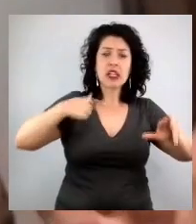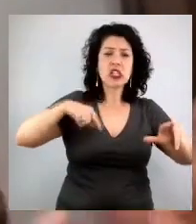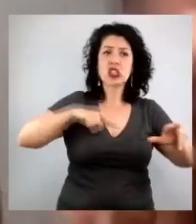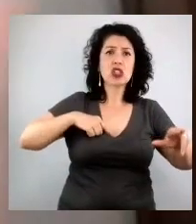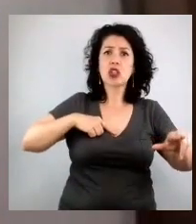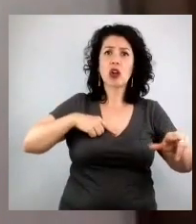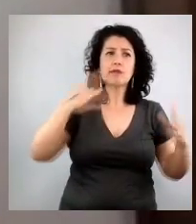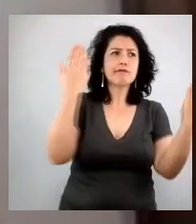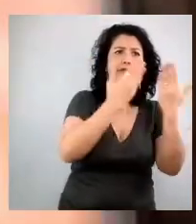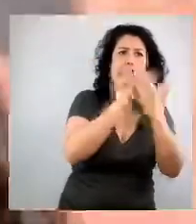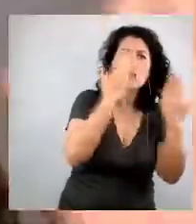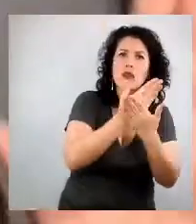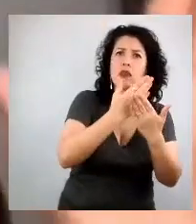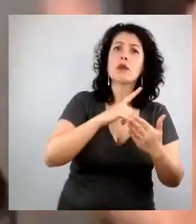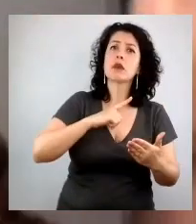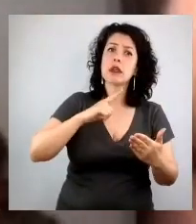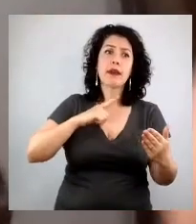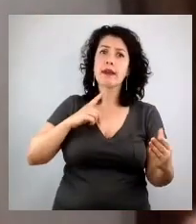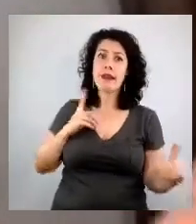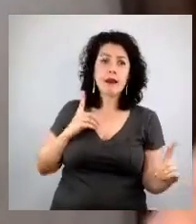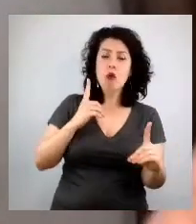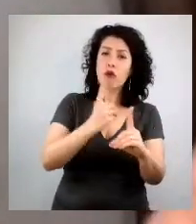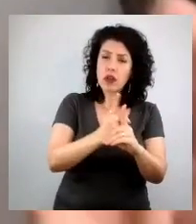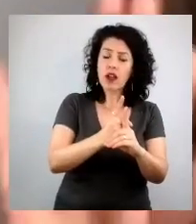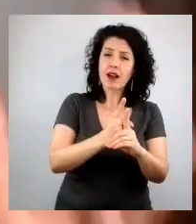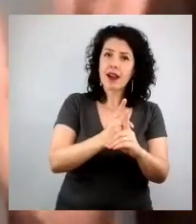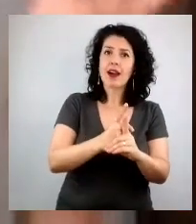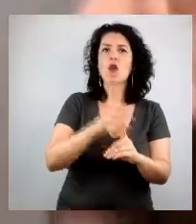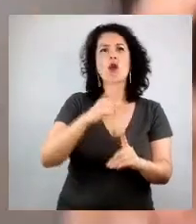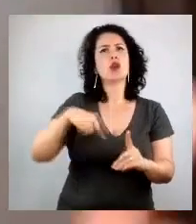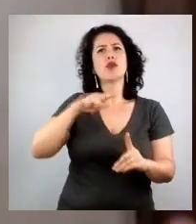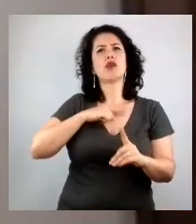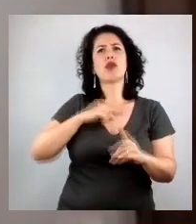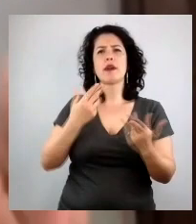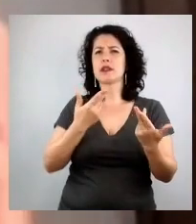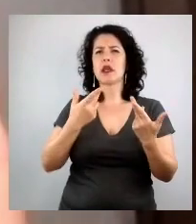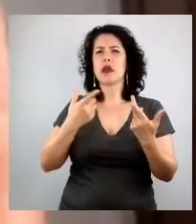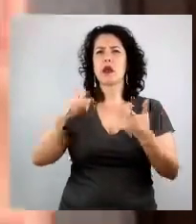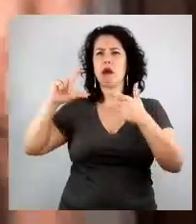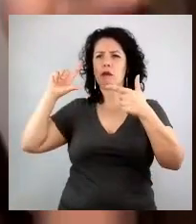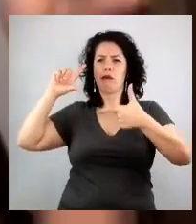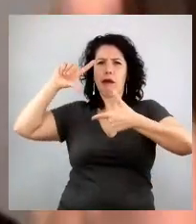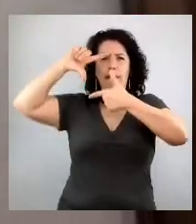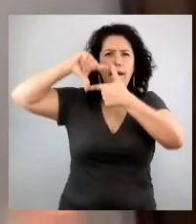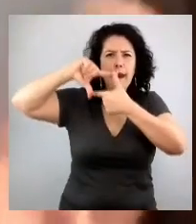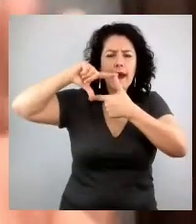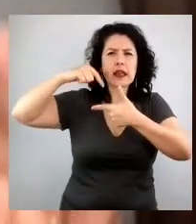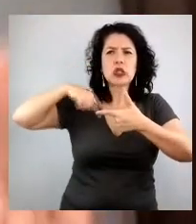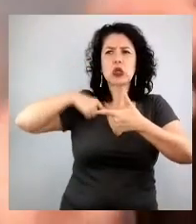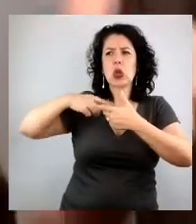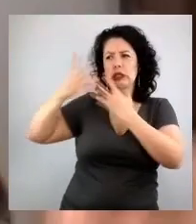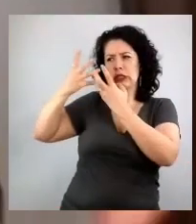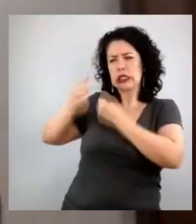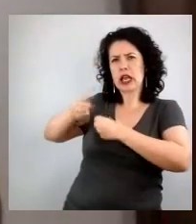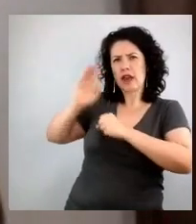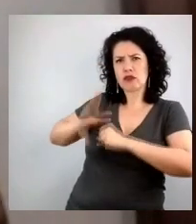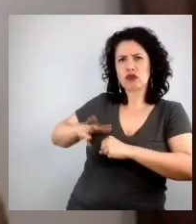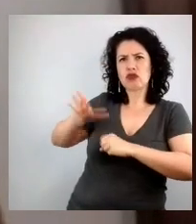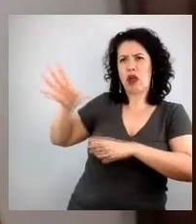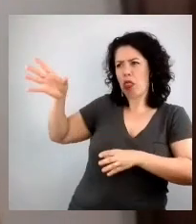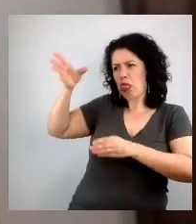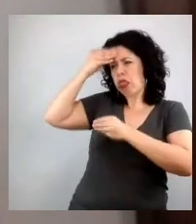a gente fecha dentro de caixas do que deve ser aceitável, do que deve ser correto, do que deve ser